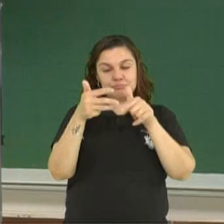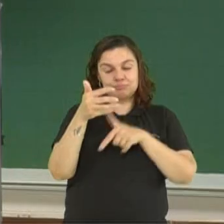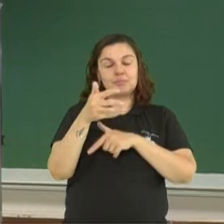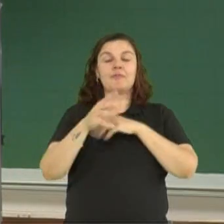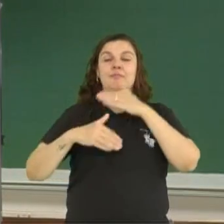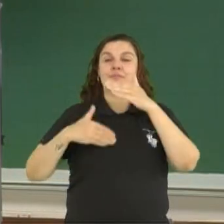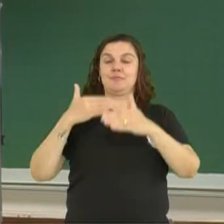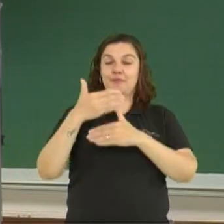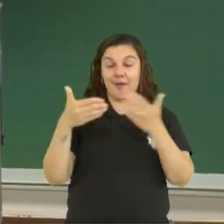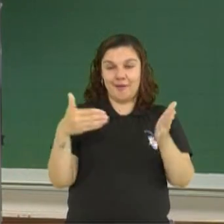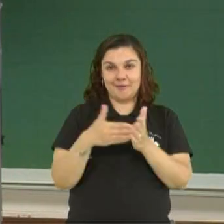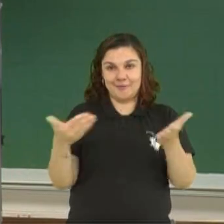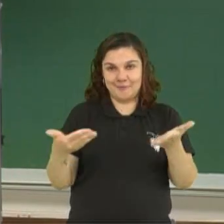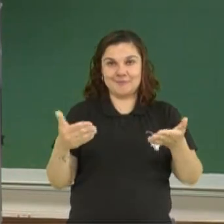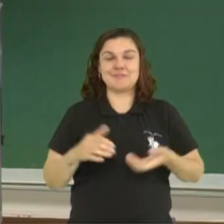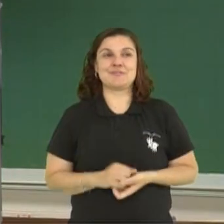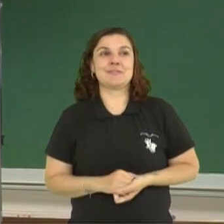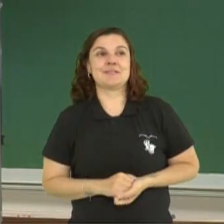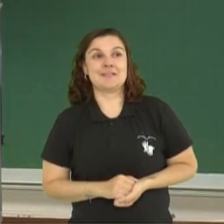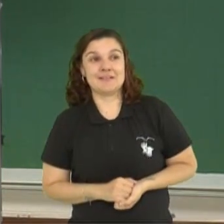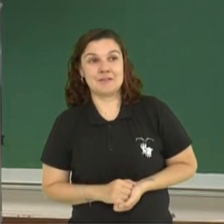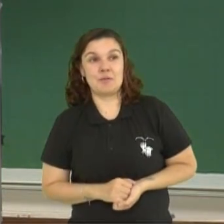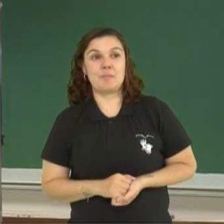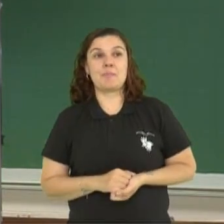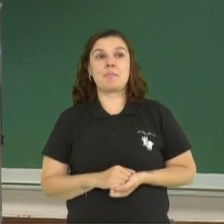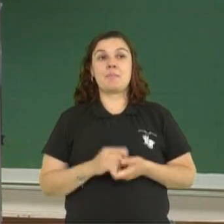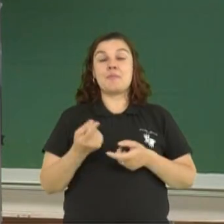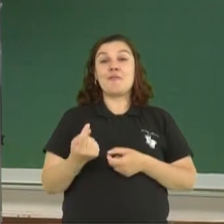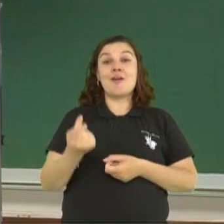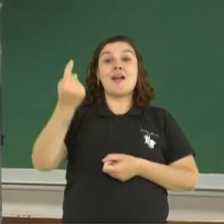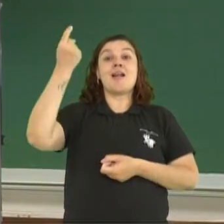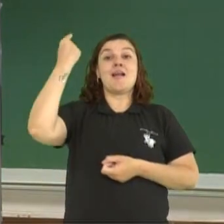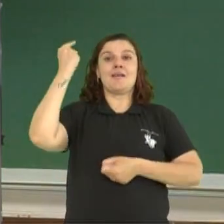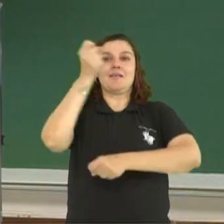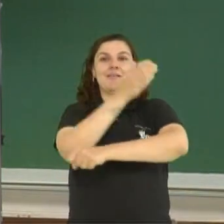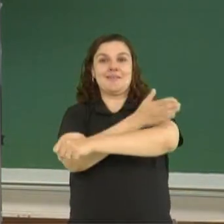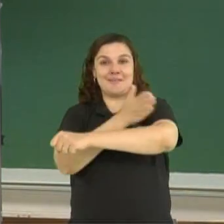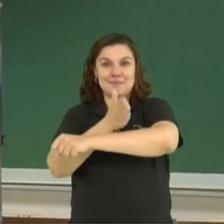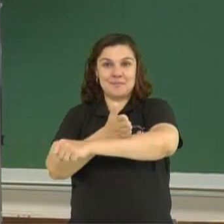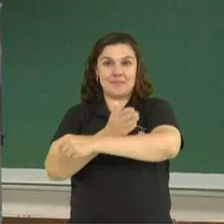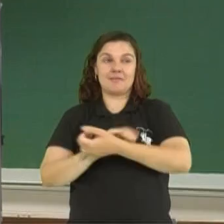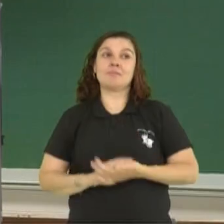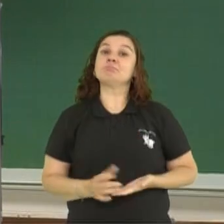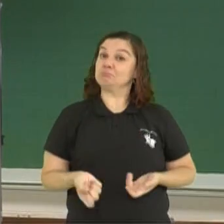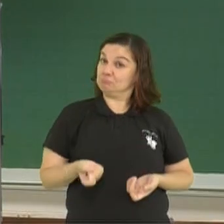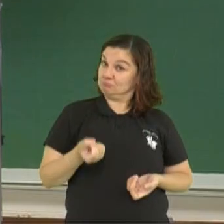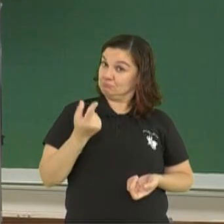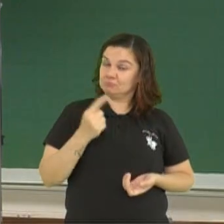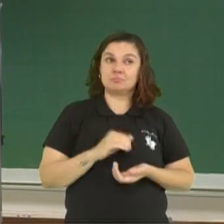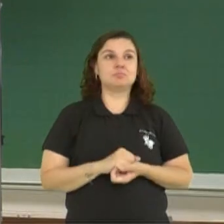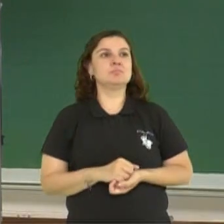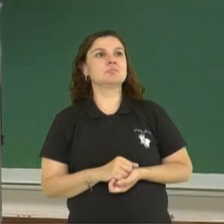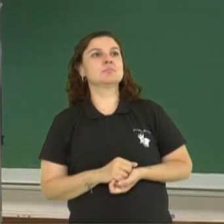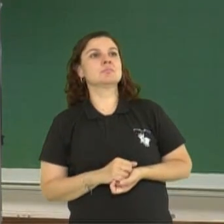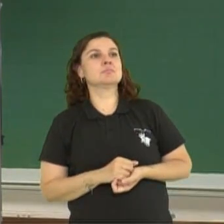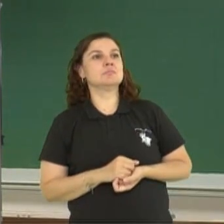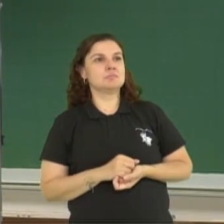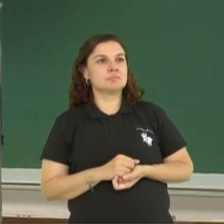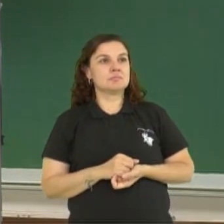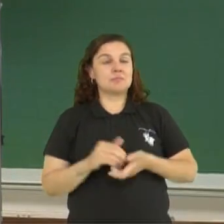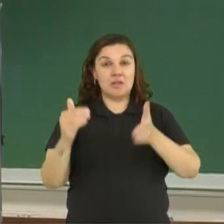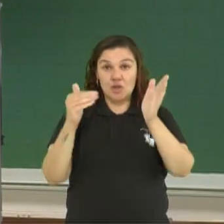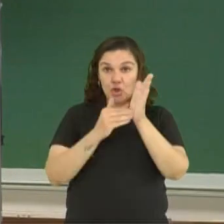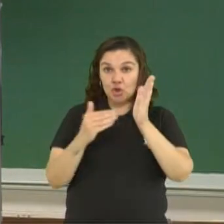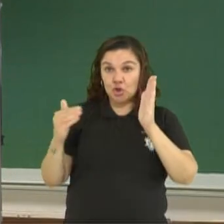desenvolvendo, e nós temos a música que nós conhecemos hoje, e aconteceu lá na Idade Média, incrível que pareça. E deu